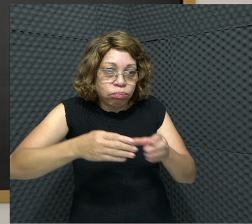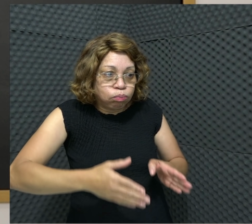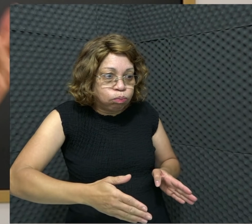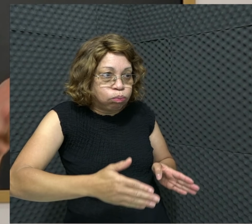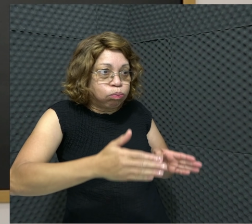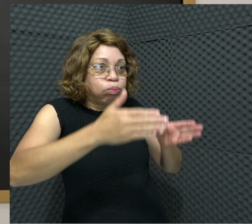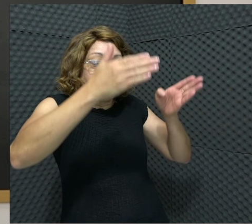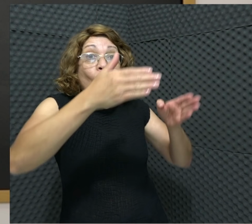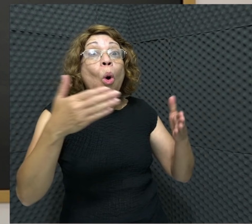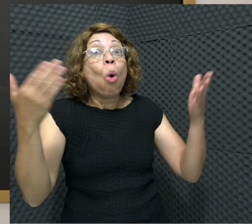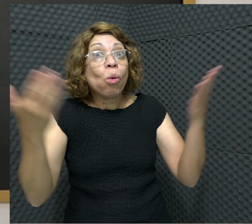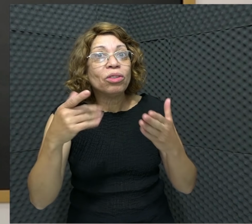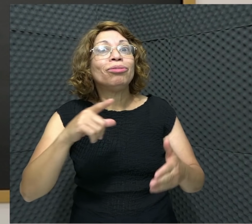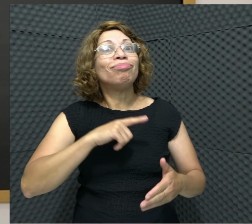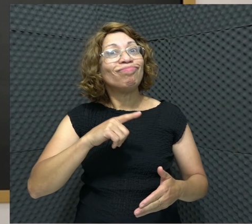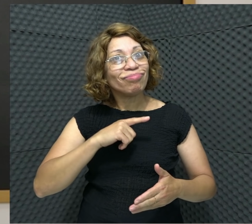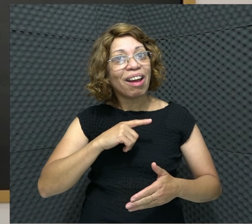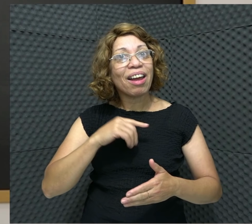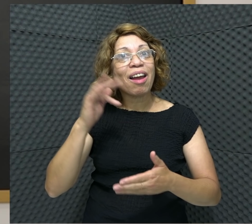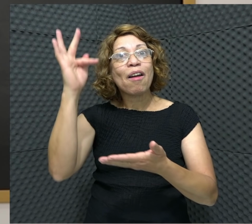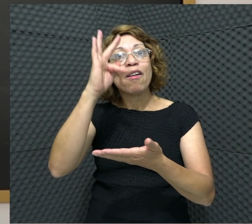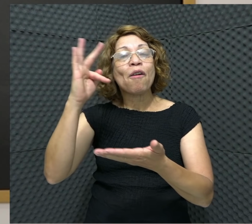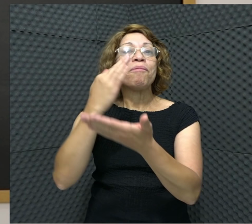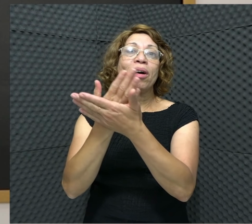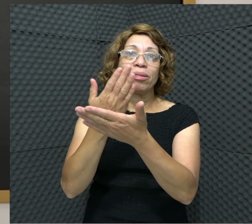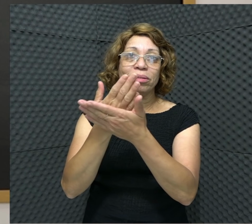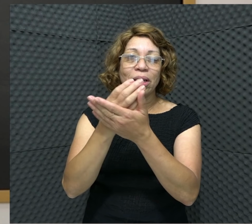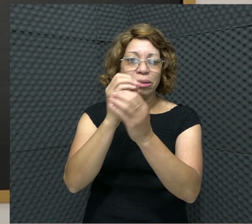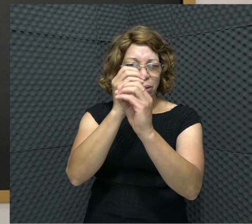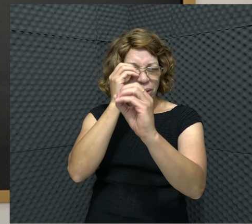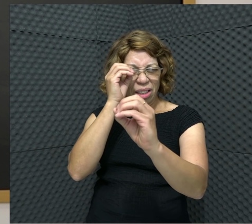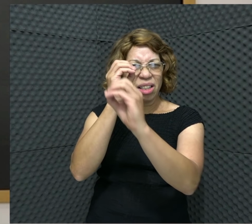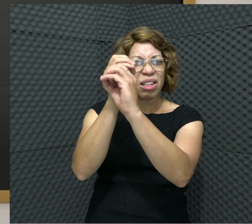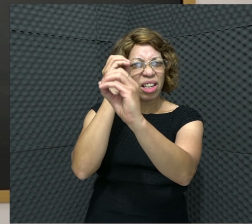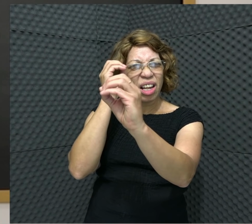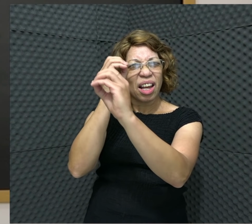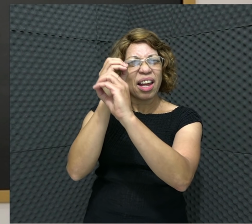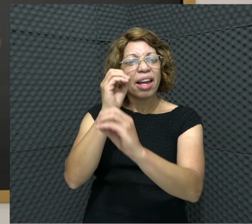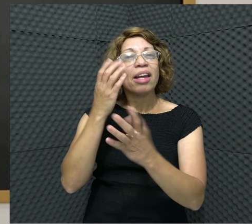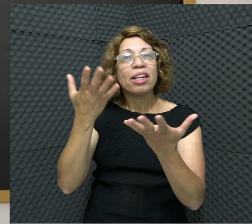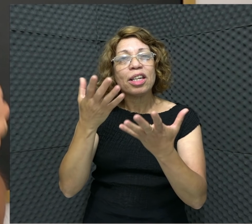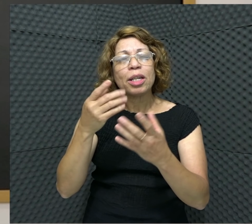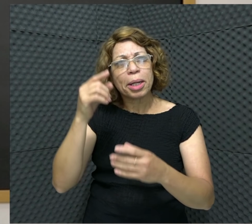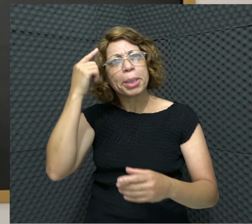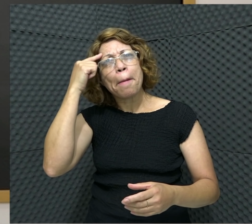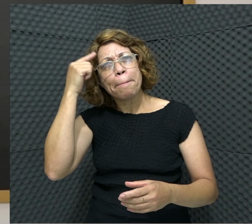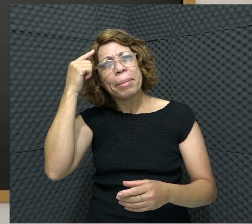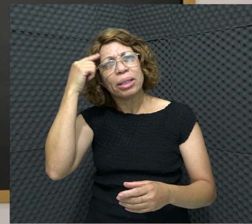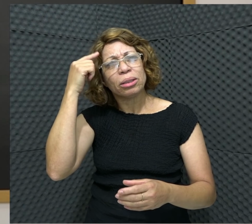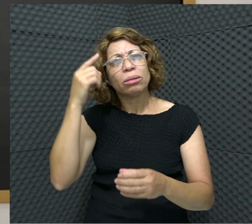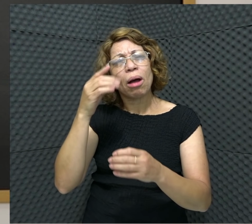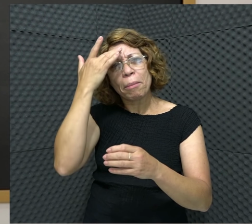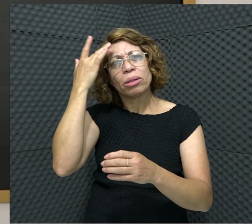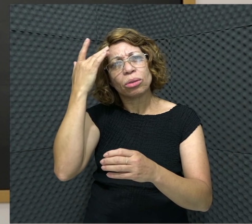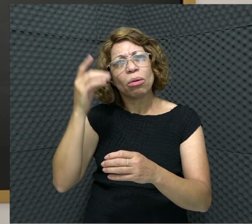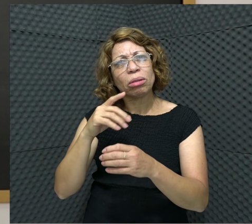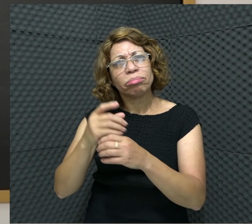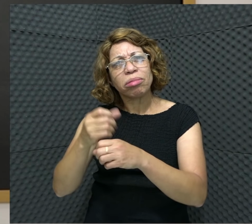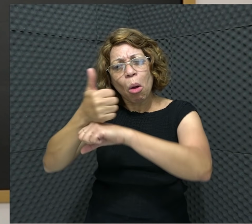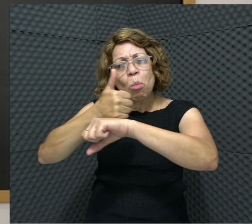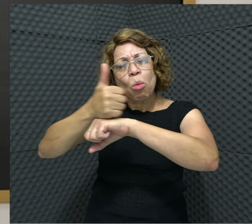temos faculdades de engenharia, talvez você que esteja me assistindo pense ou sonhe em ser um engenheiro ou tem algum engenheiro